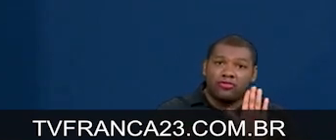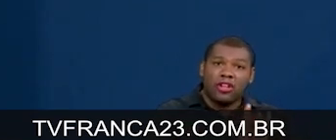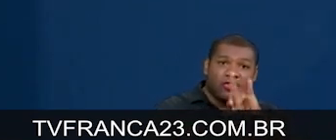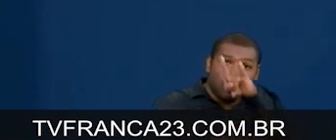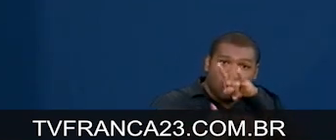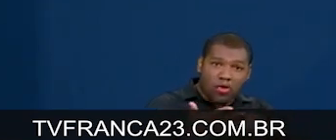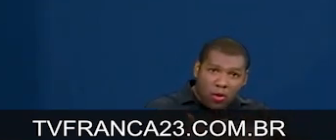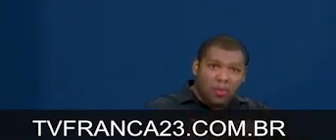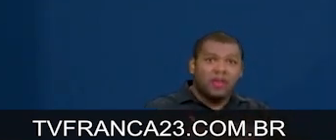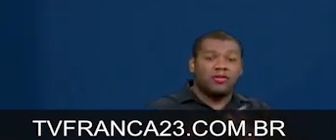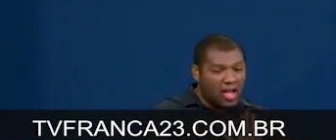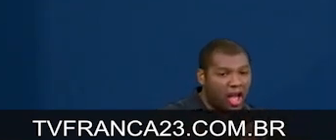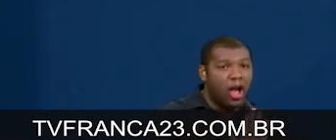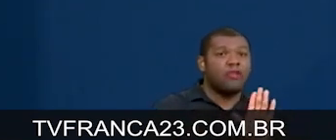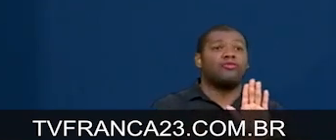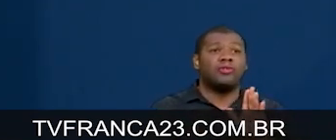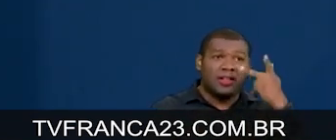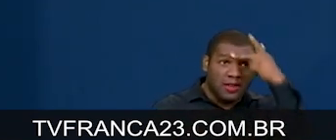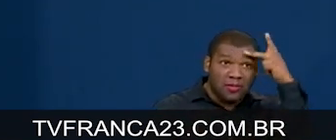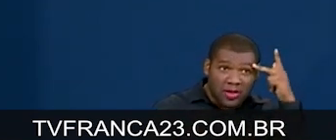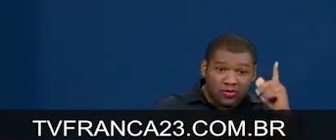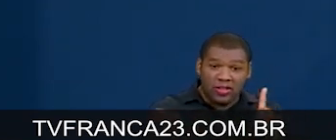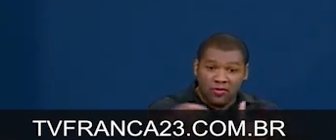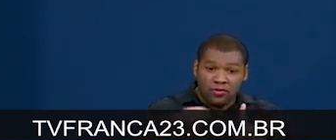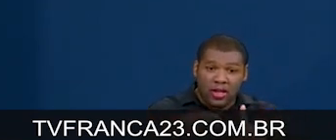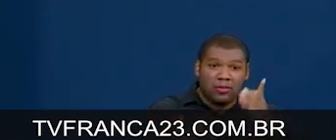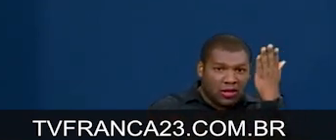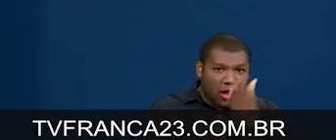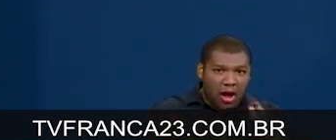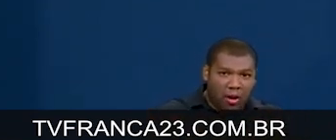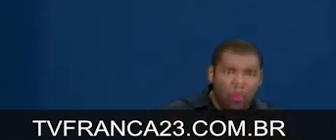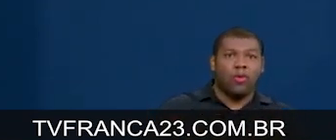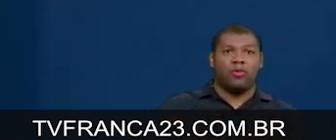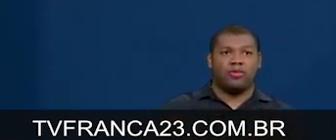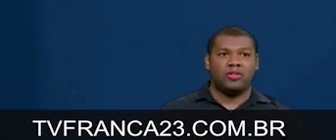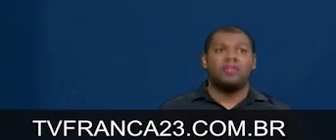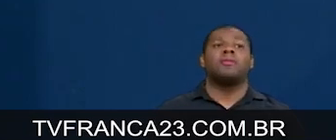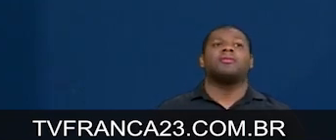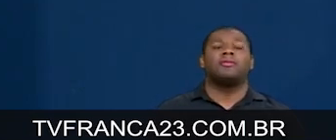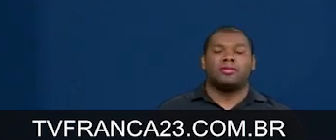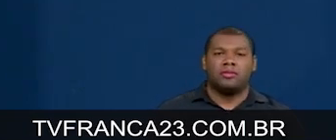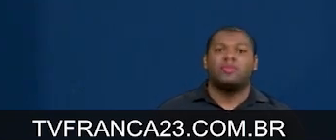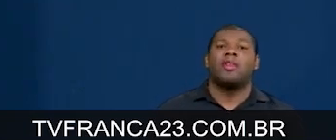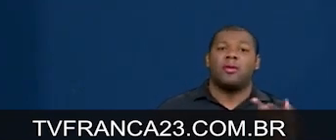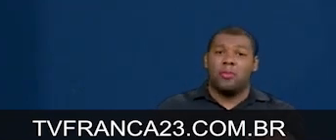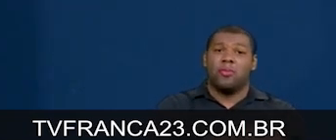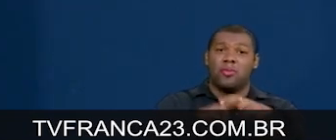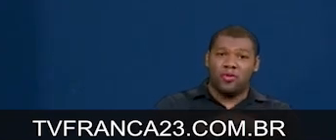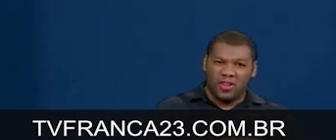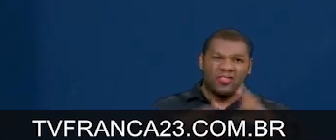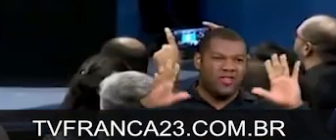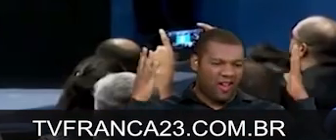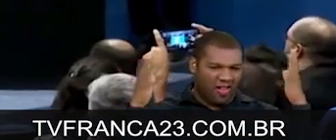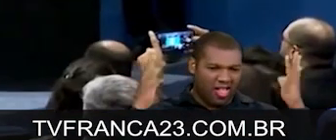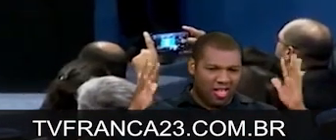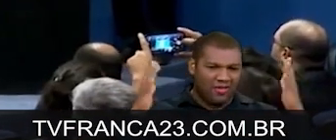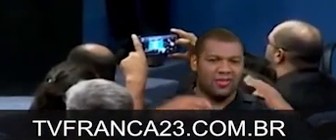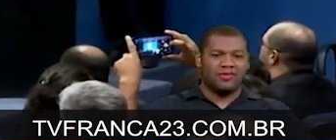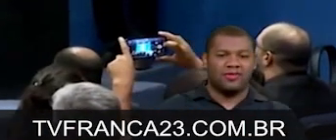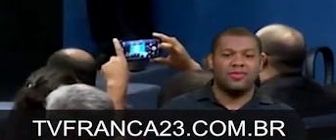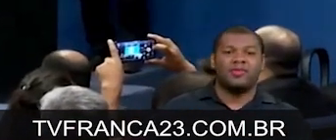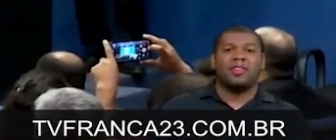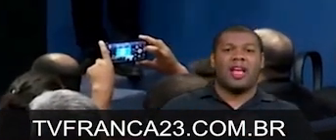primeiro passo para que elas saiam dessa condição. E isso, senhoras e senhores, é motivo de muita celebração. O